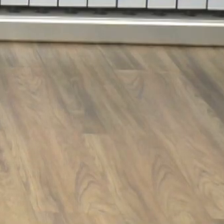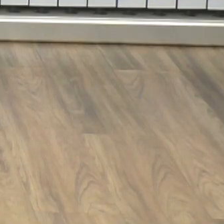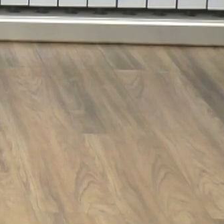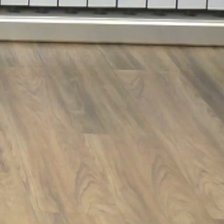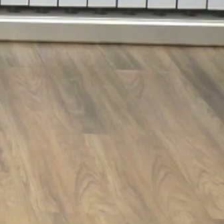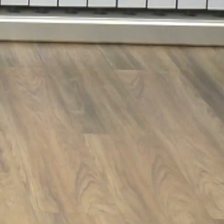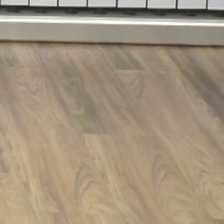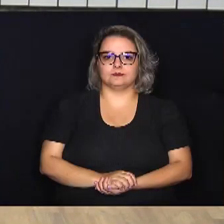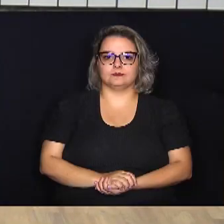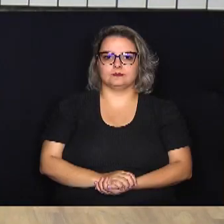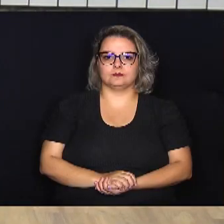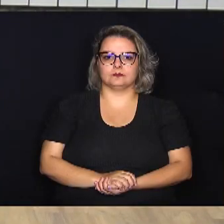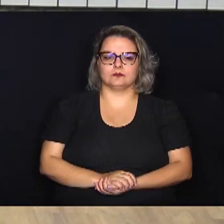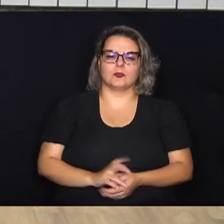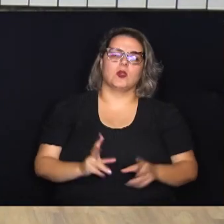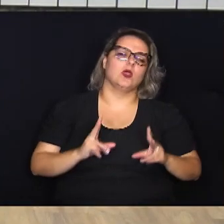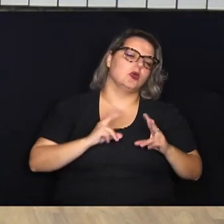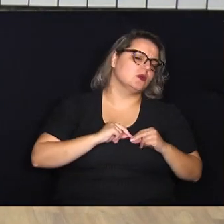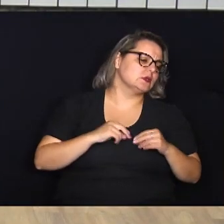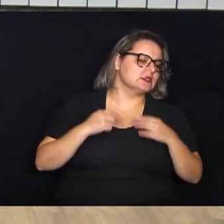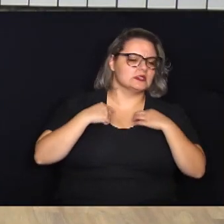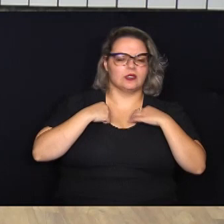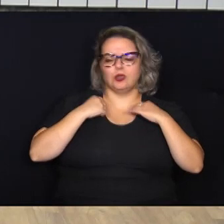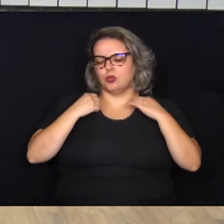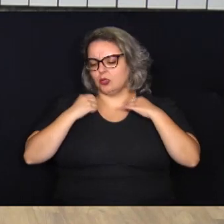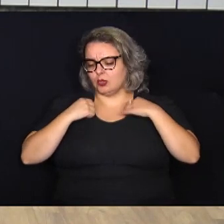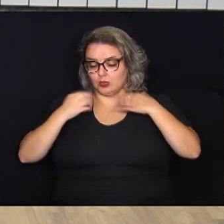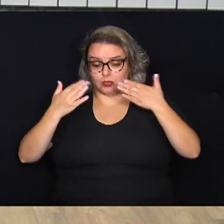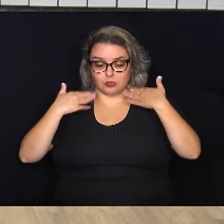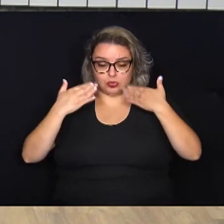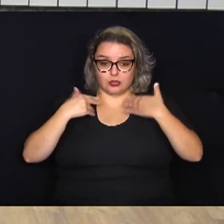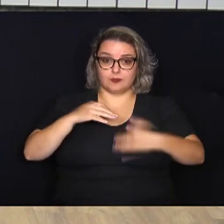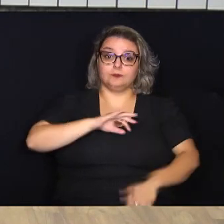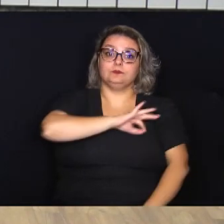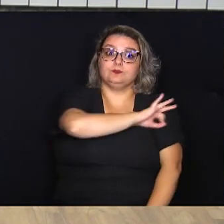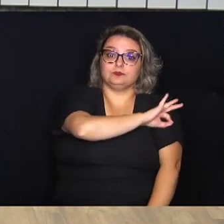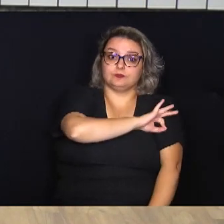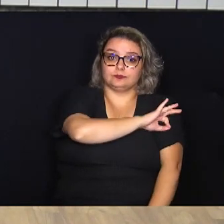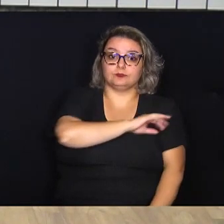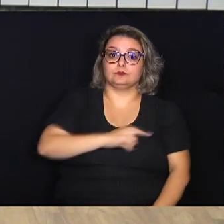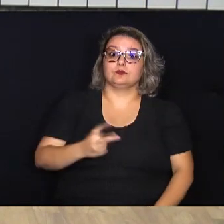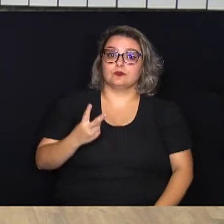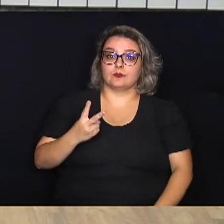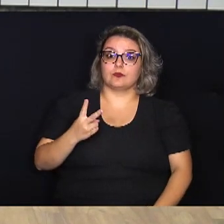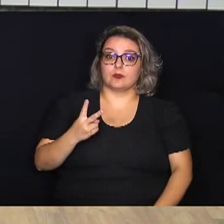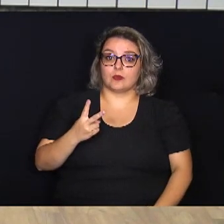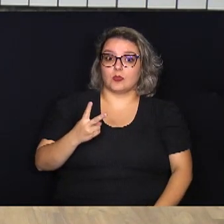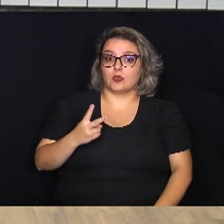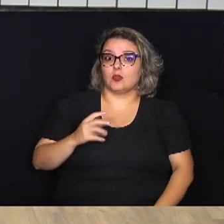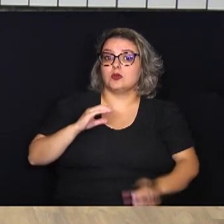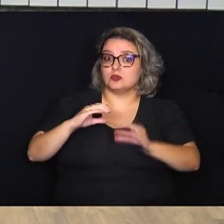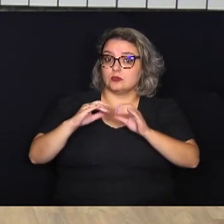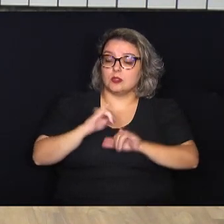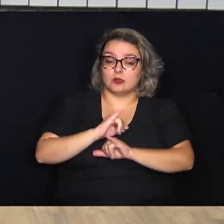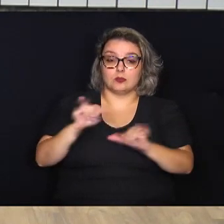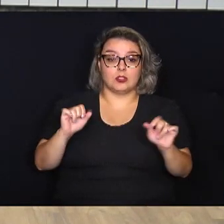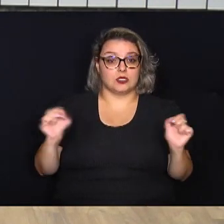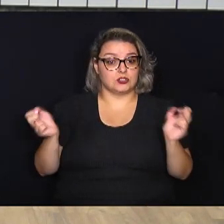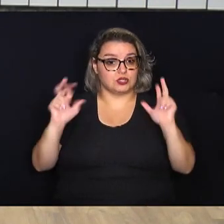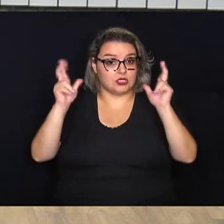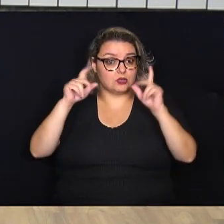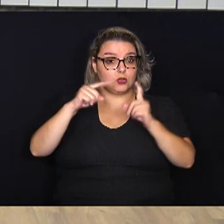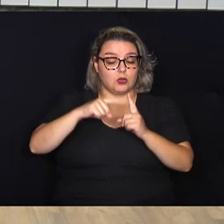Gente, que calorão. Inclusive a prefeitura hoje já emitiu 2, comunicados de atenção à